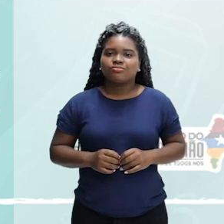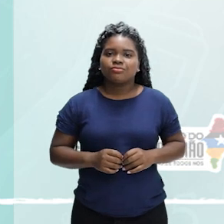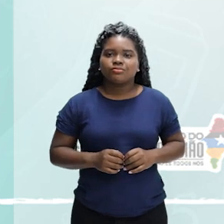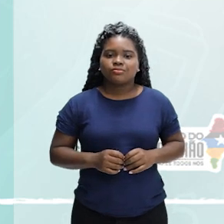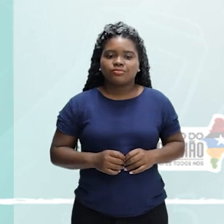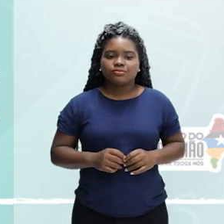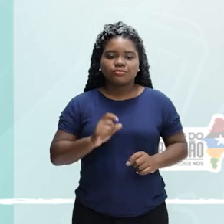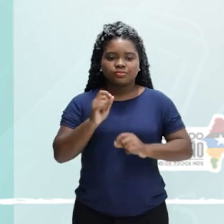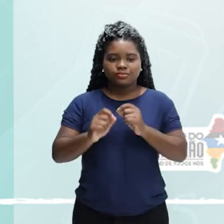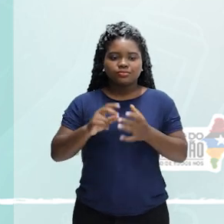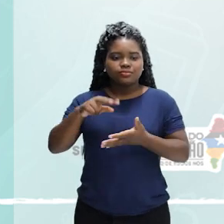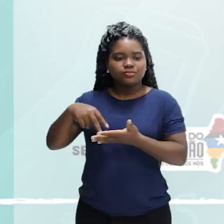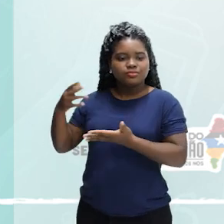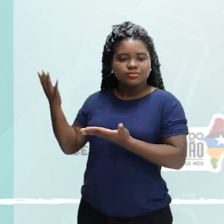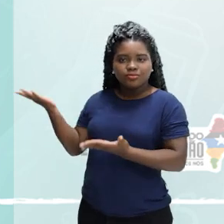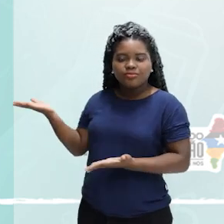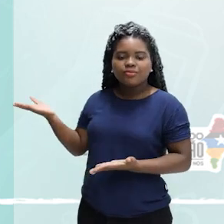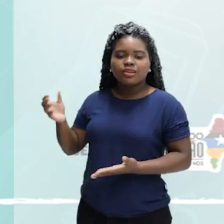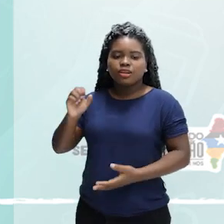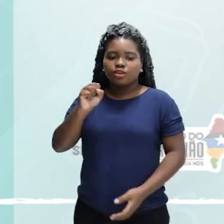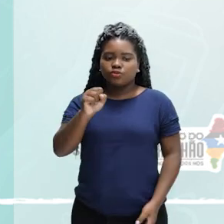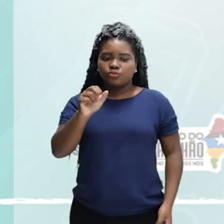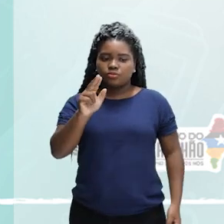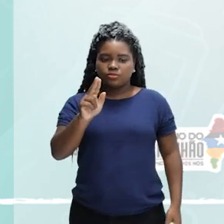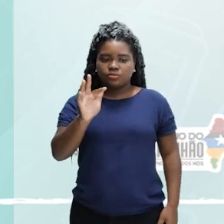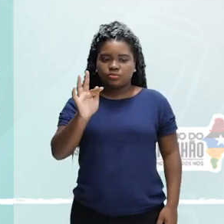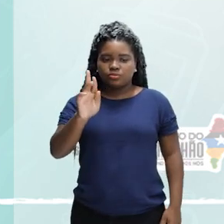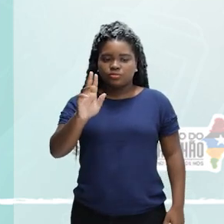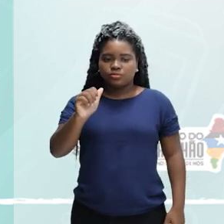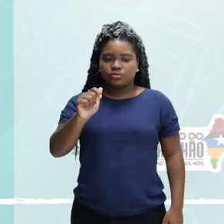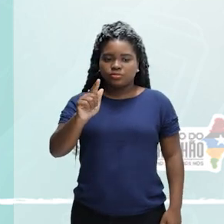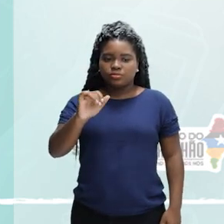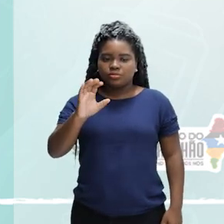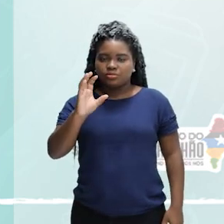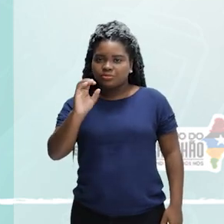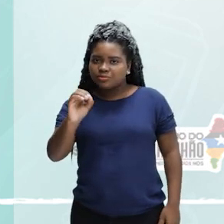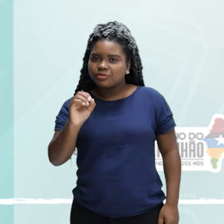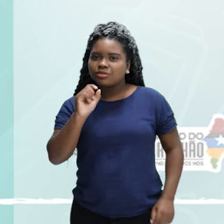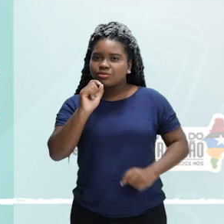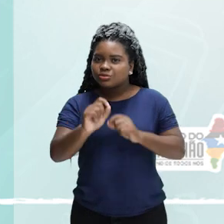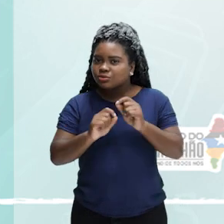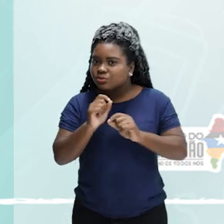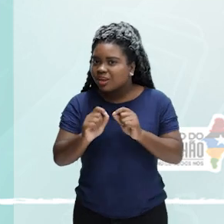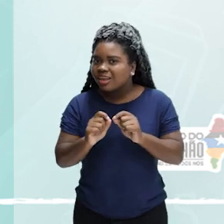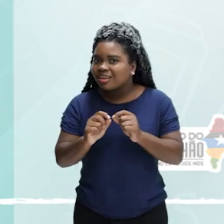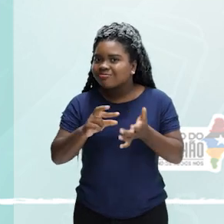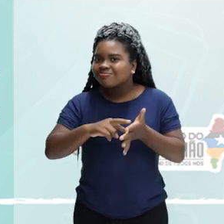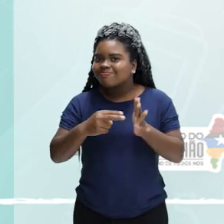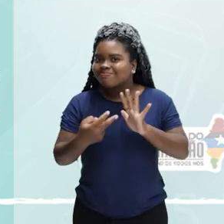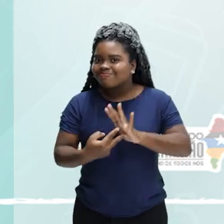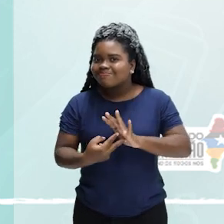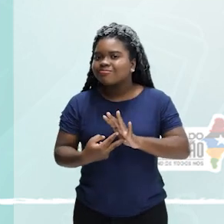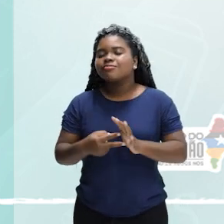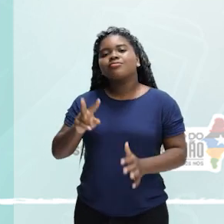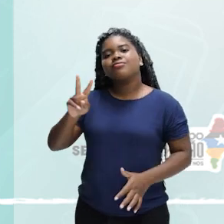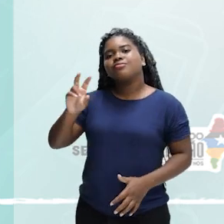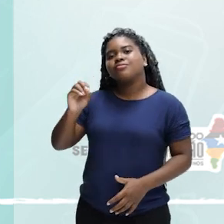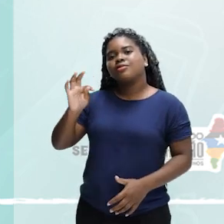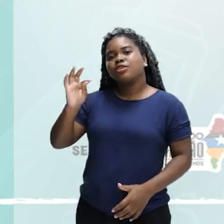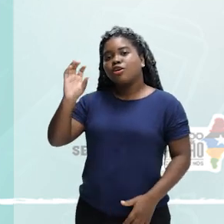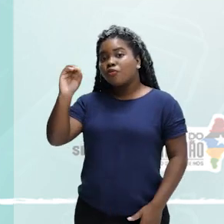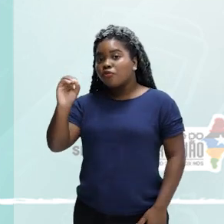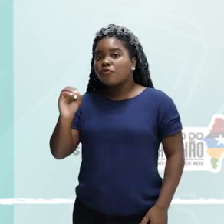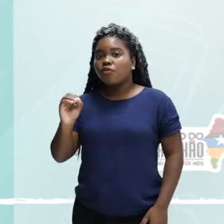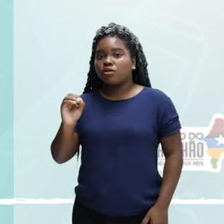que o sufrágio universal, o que é sufrágio, primeiro? É voto, ok? Sufrágio universal é o voto